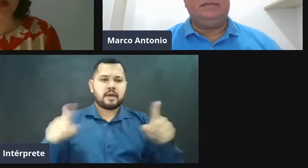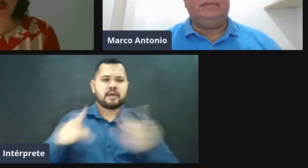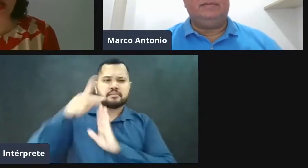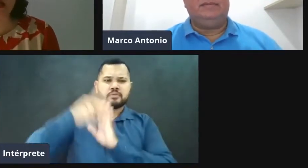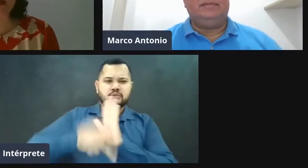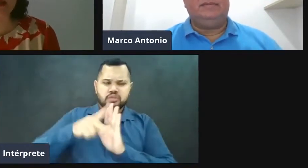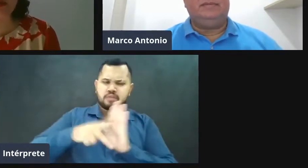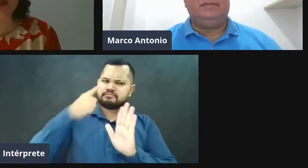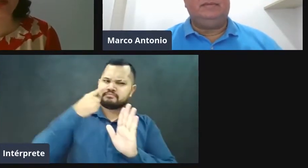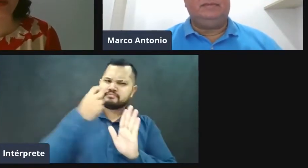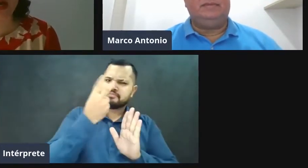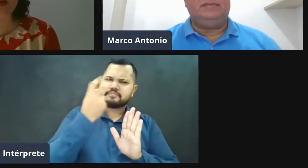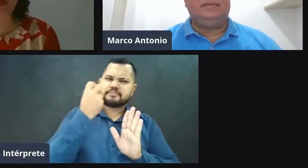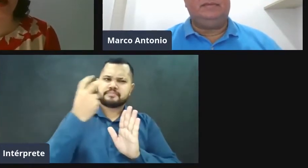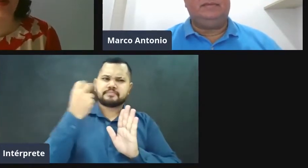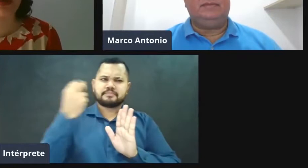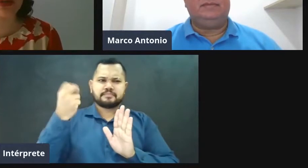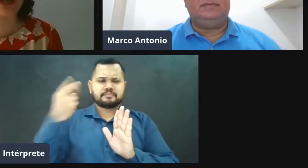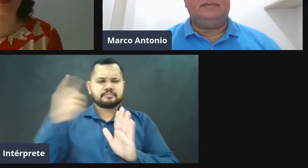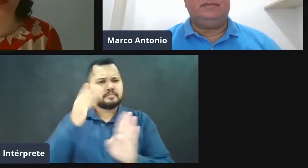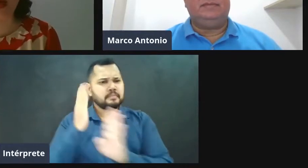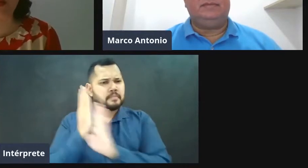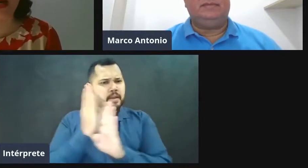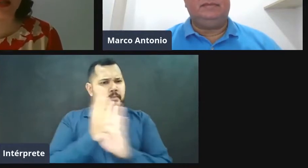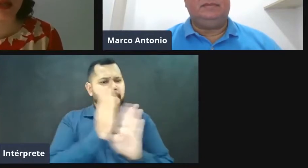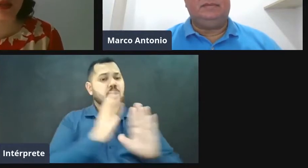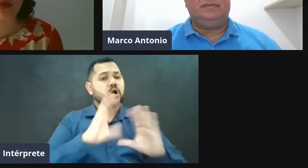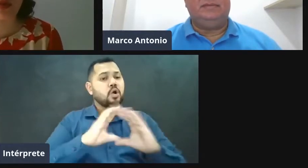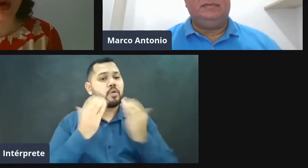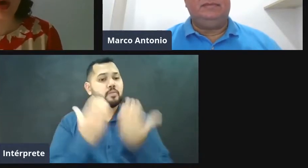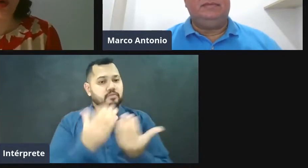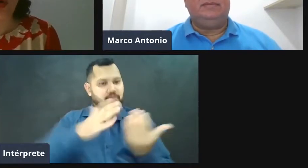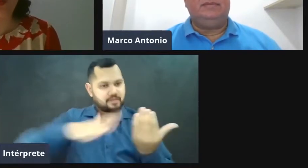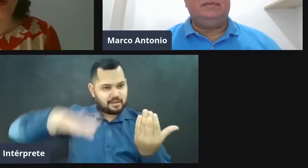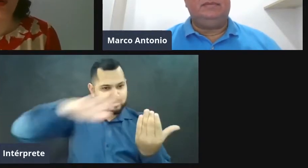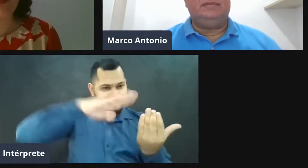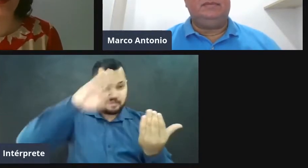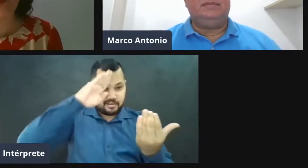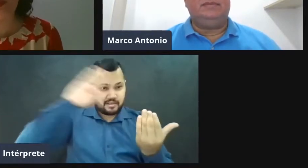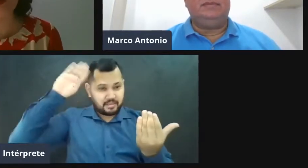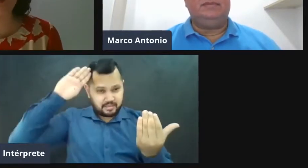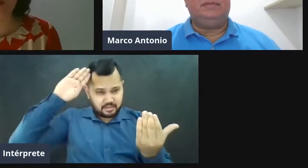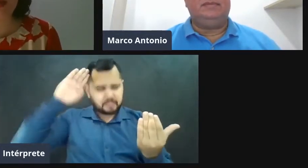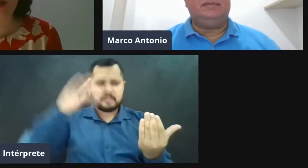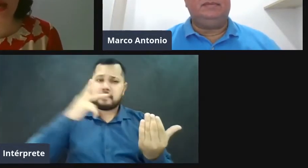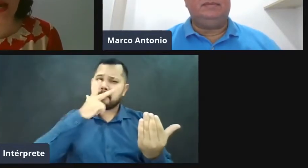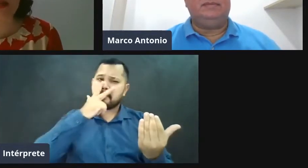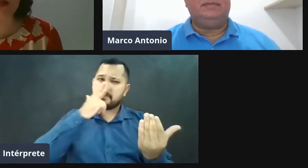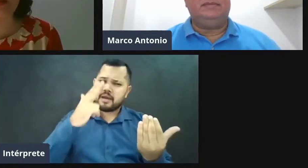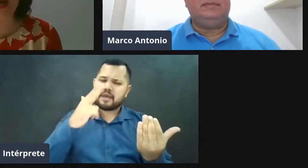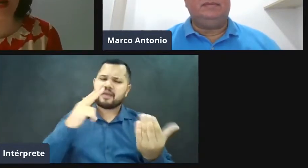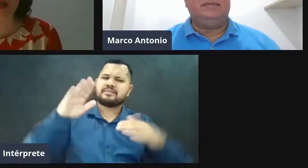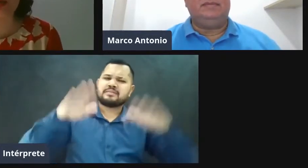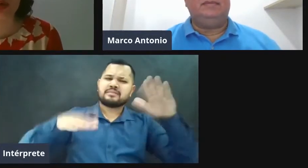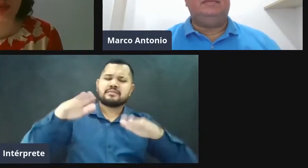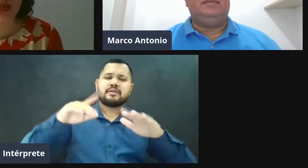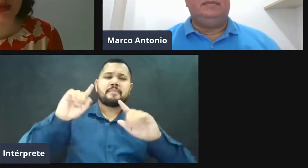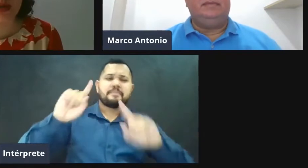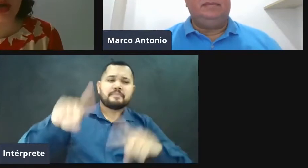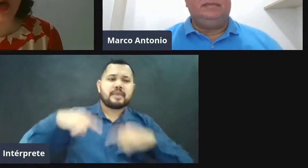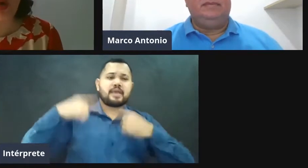recentes têm sido identificados pela comunidade, pelo meio acadêmico, como uma possíveis ameaças para